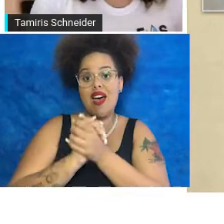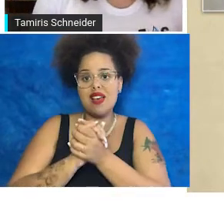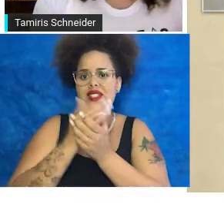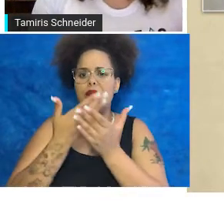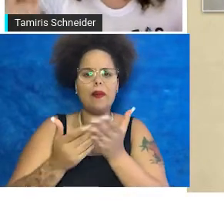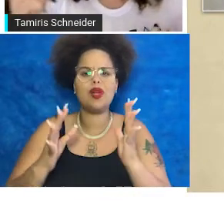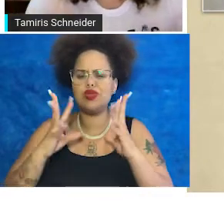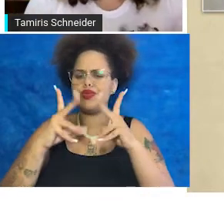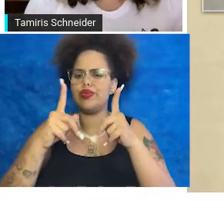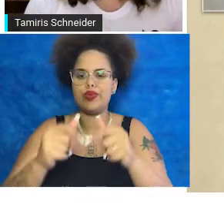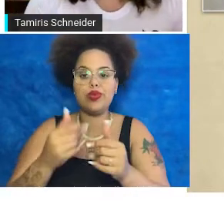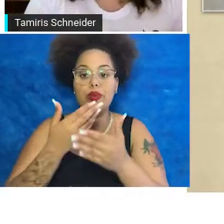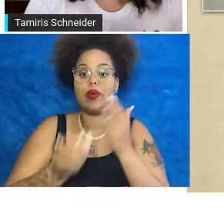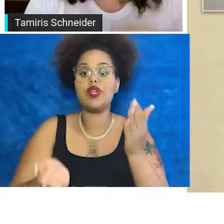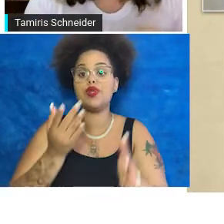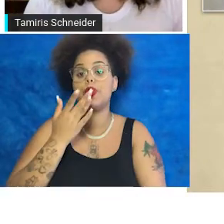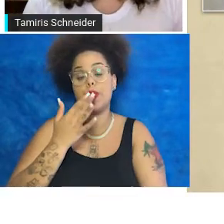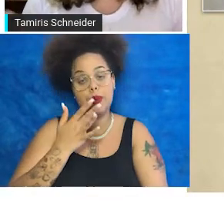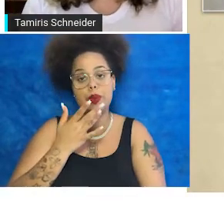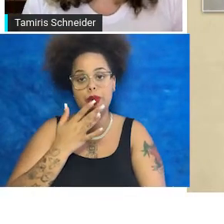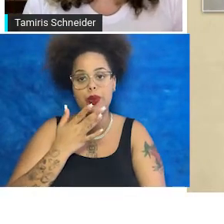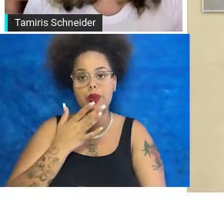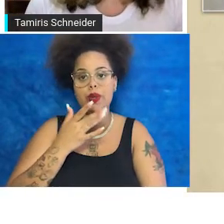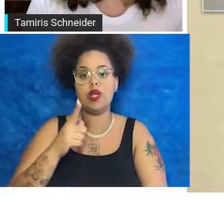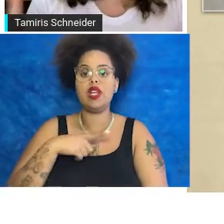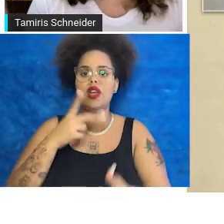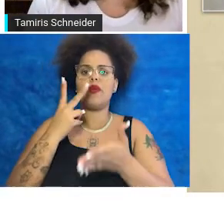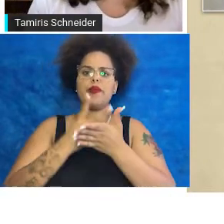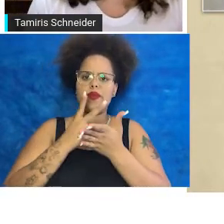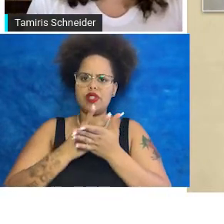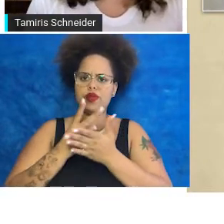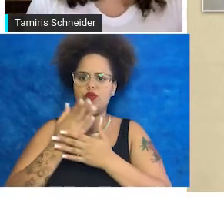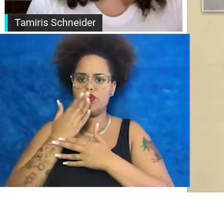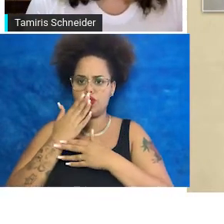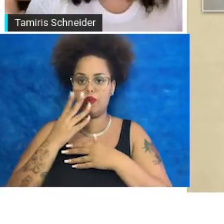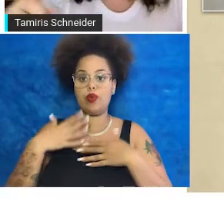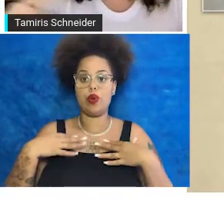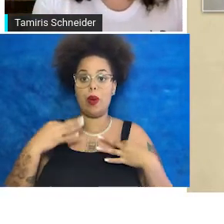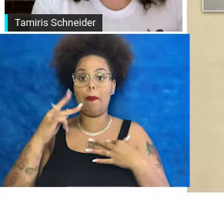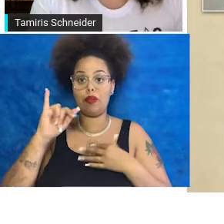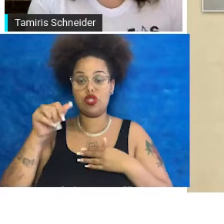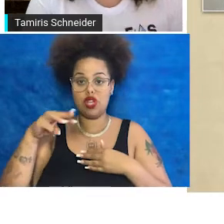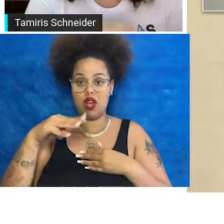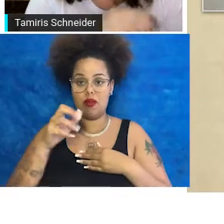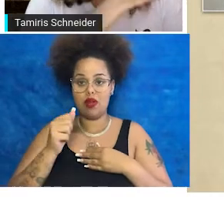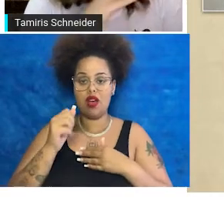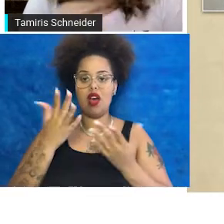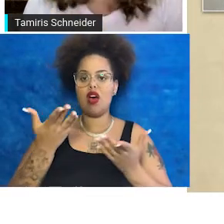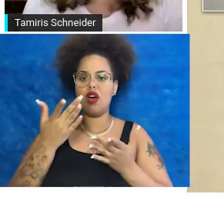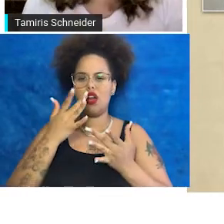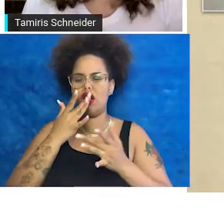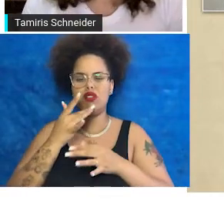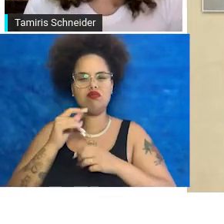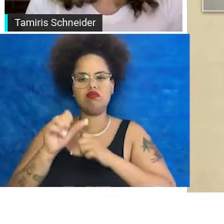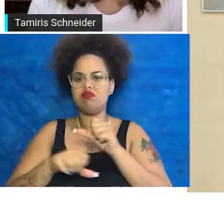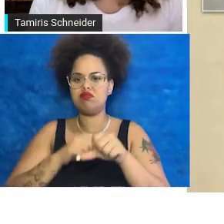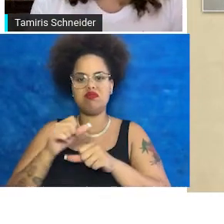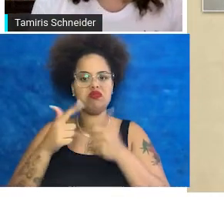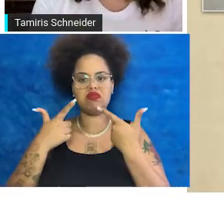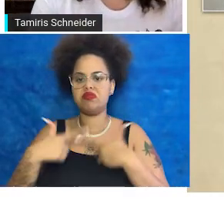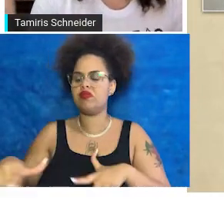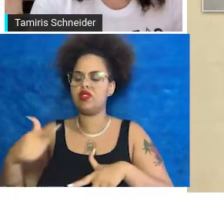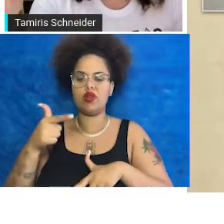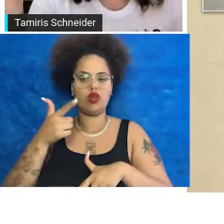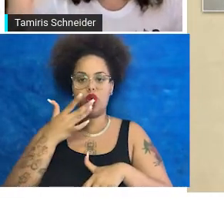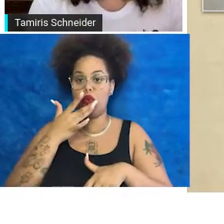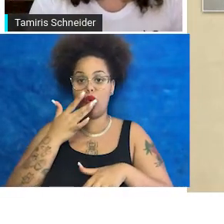tudo isso, ela perde cor. Então, a gente tem o mesmo tipo de pijama, só que totalmente saturado, sem cor